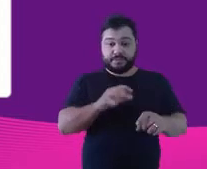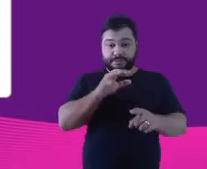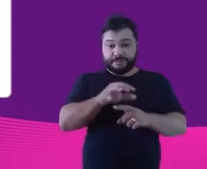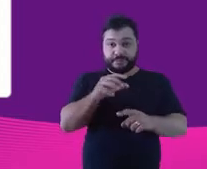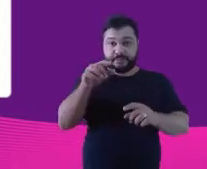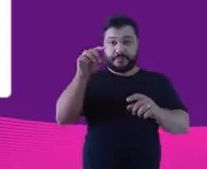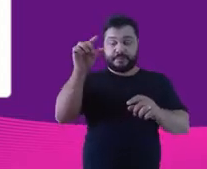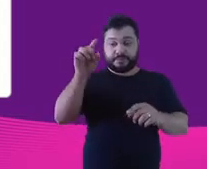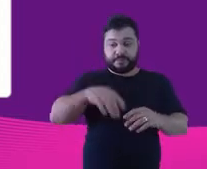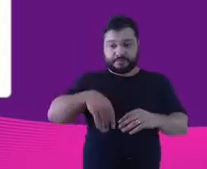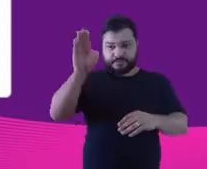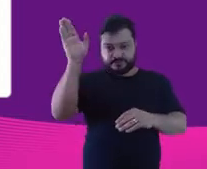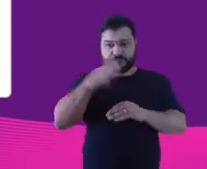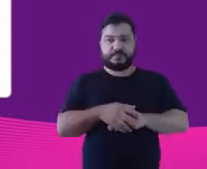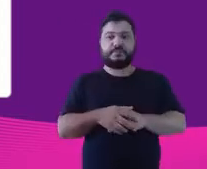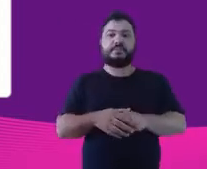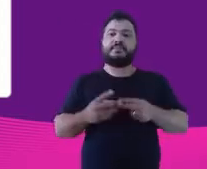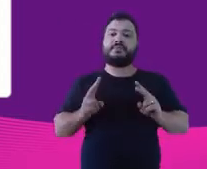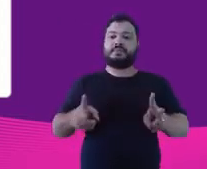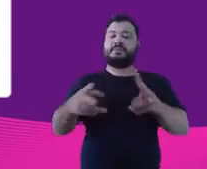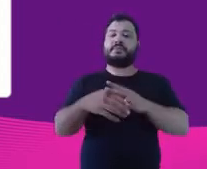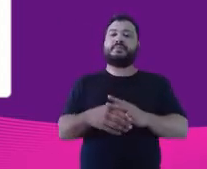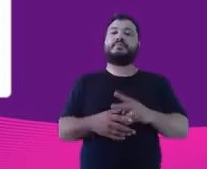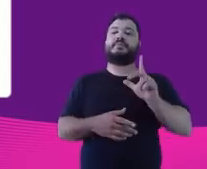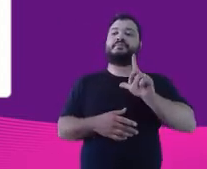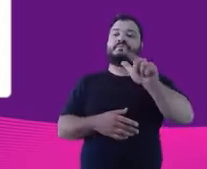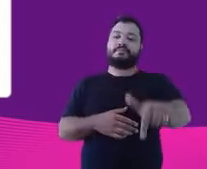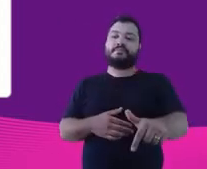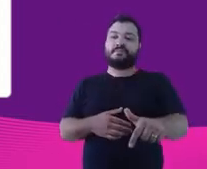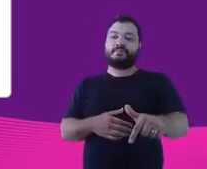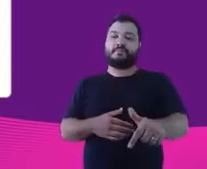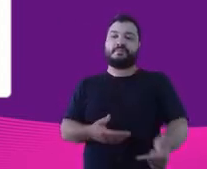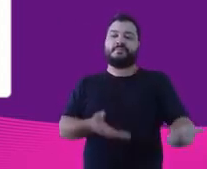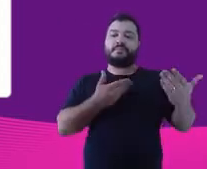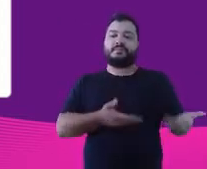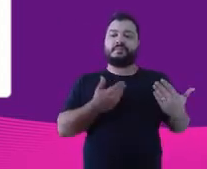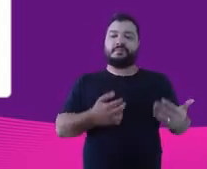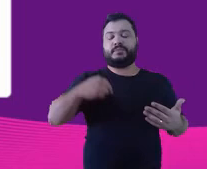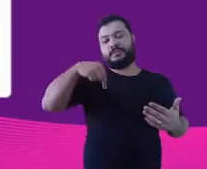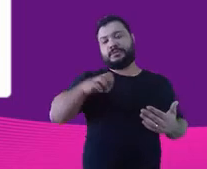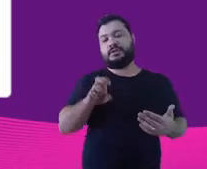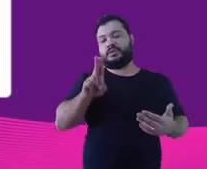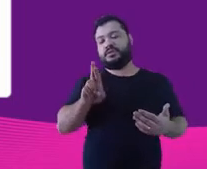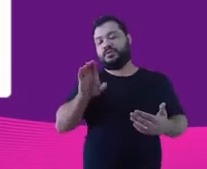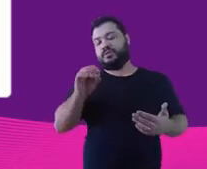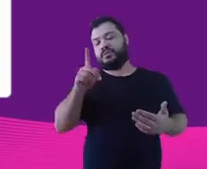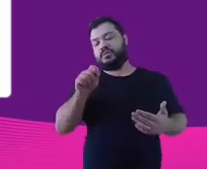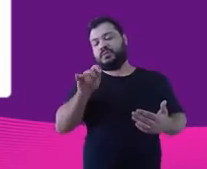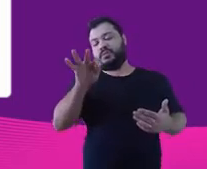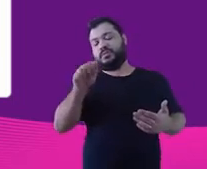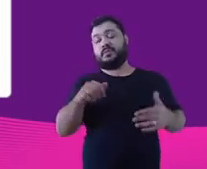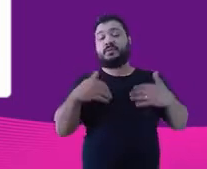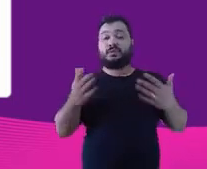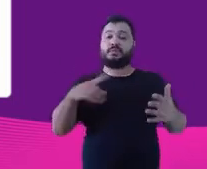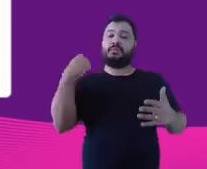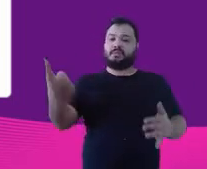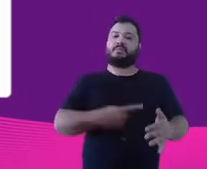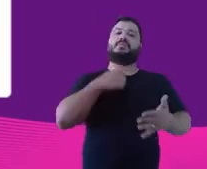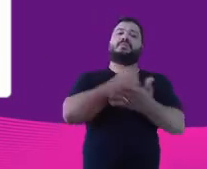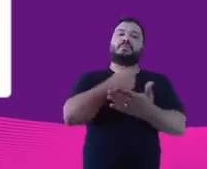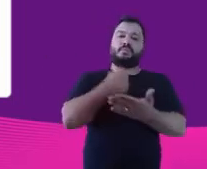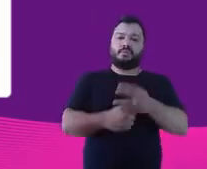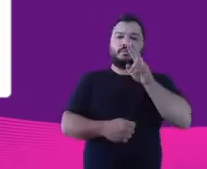mais em mantê-lo depois jovem com uma neuropatia mais persistente. Então, a gente fez o protocolo